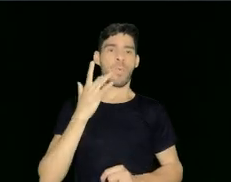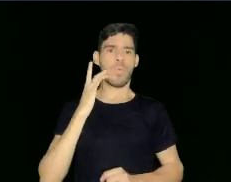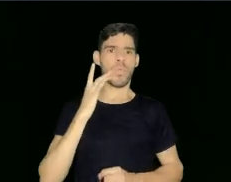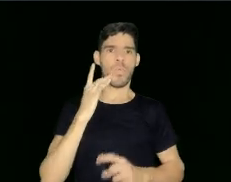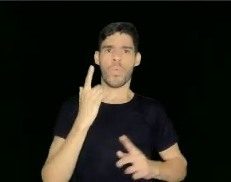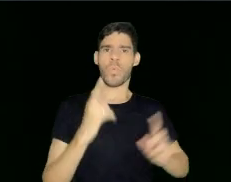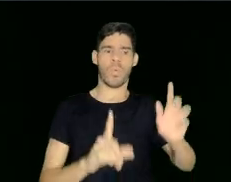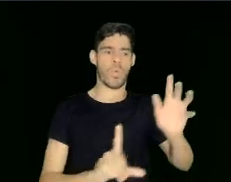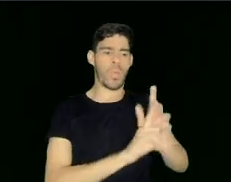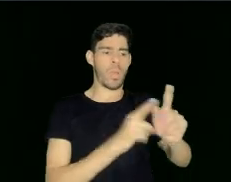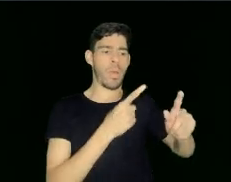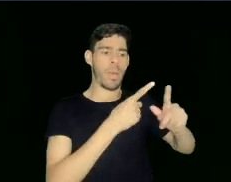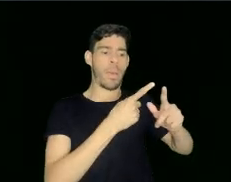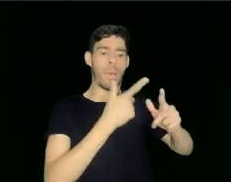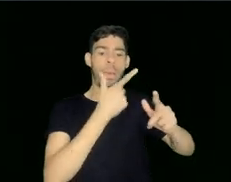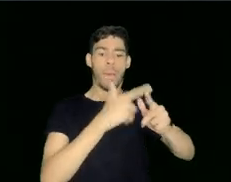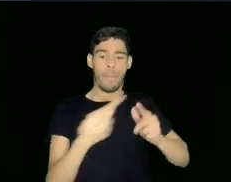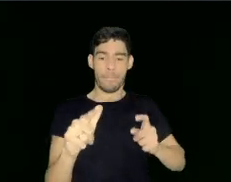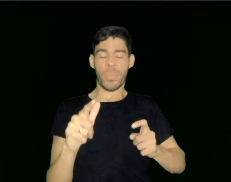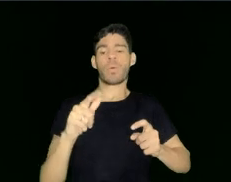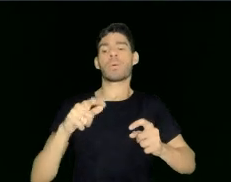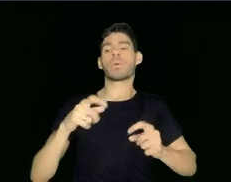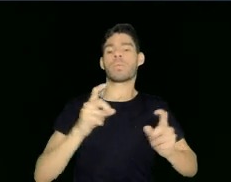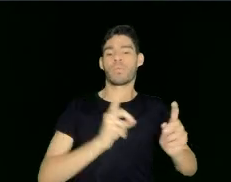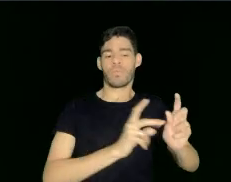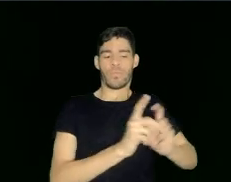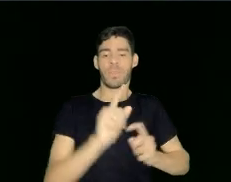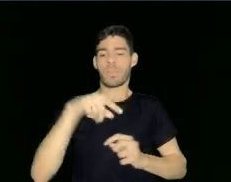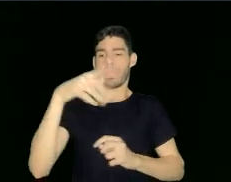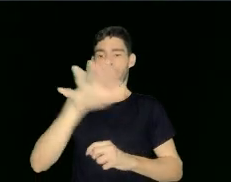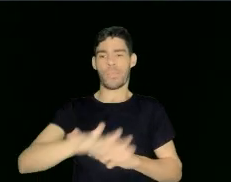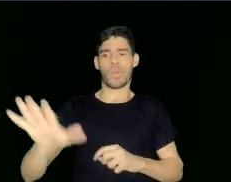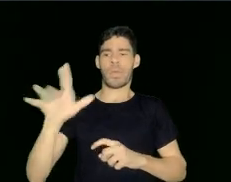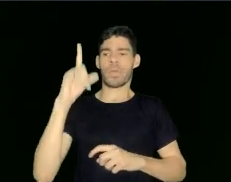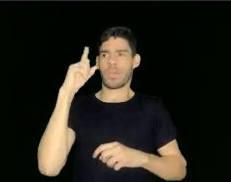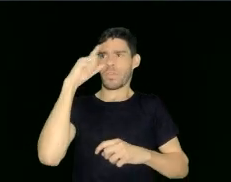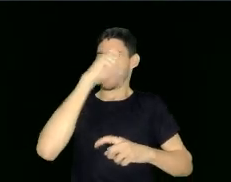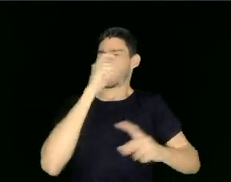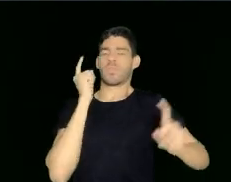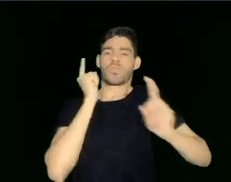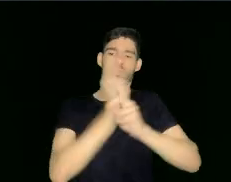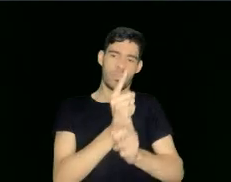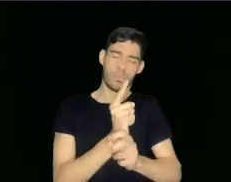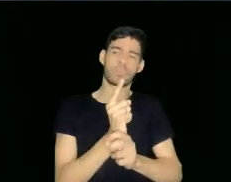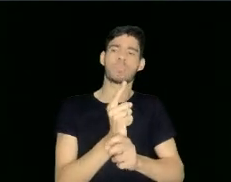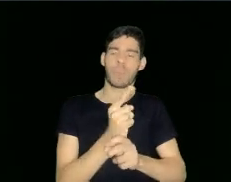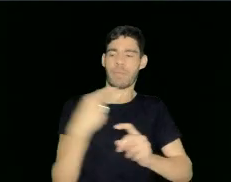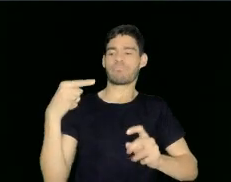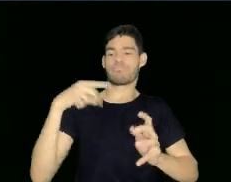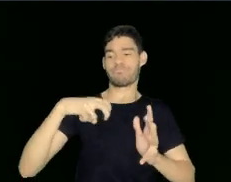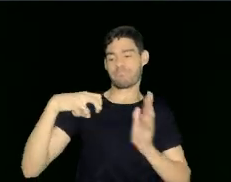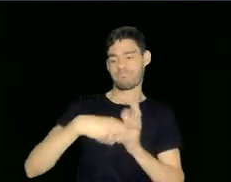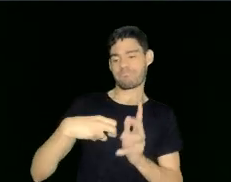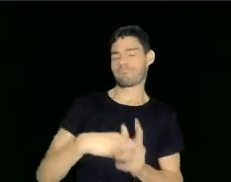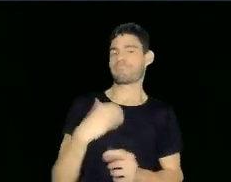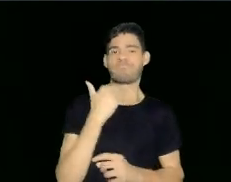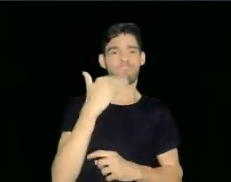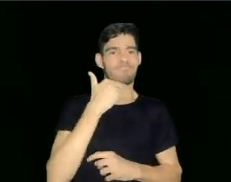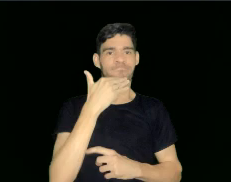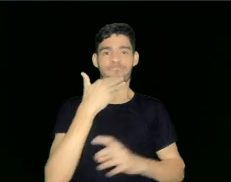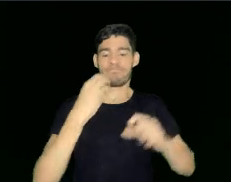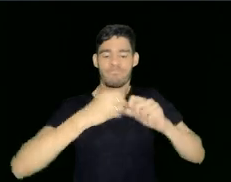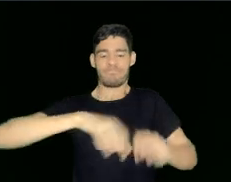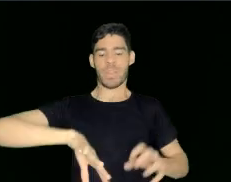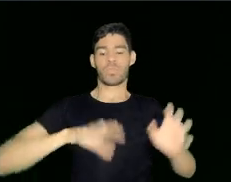tem havido extração de ouro ilegal que depois é lavado no mercado financeiro e tem difícil rastreabilidade para